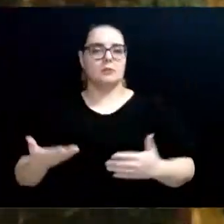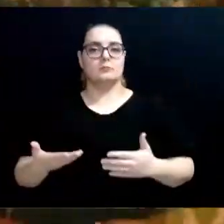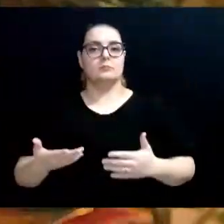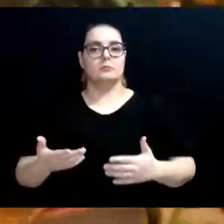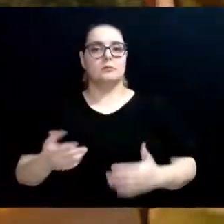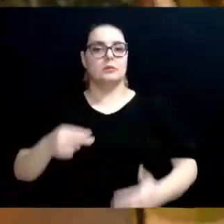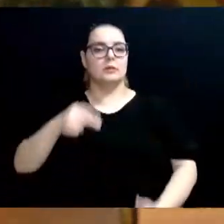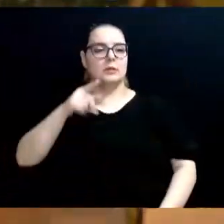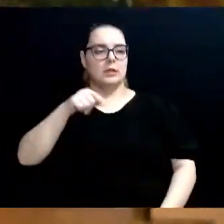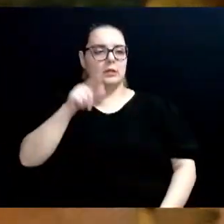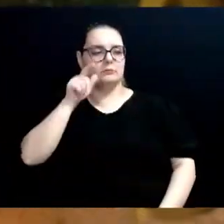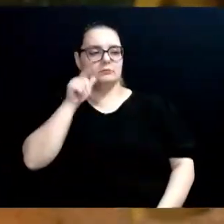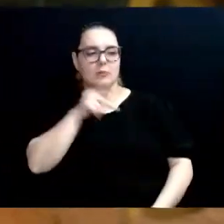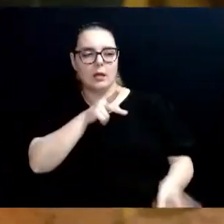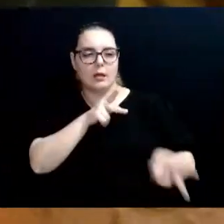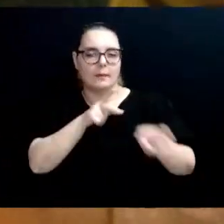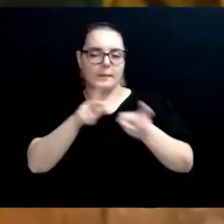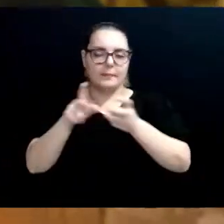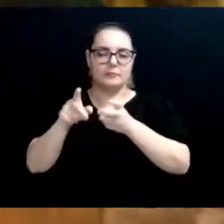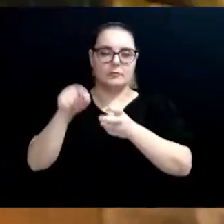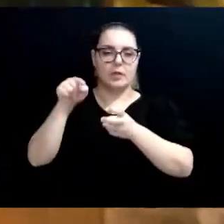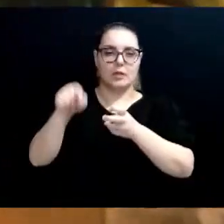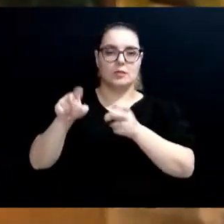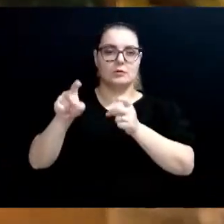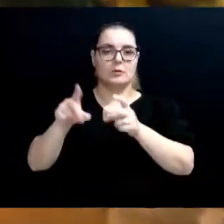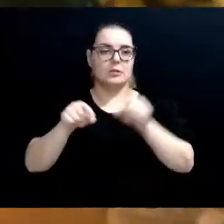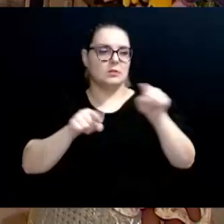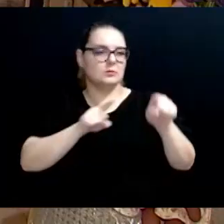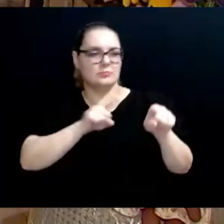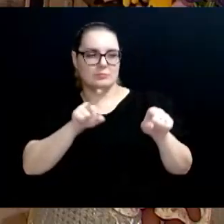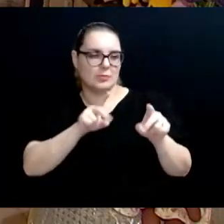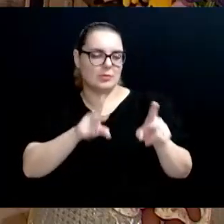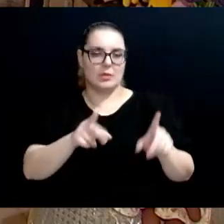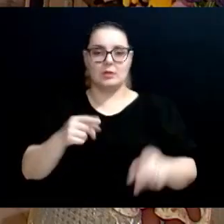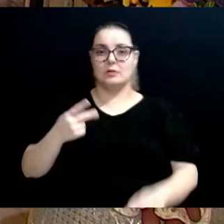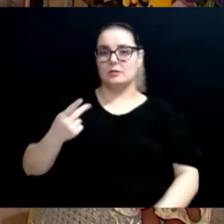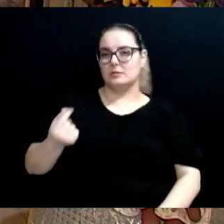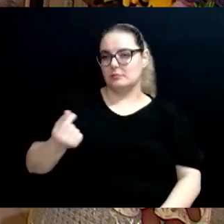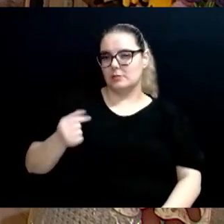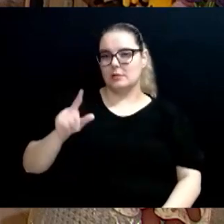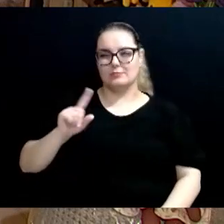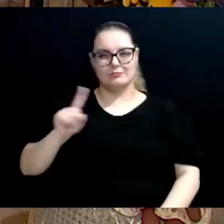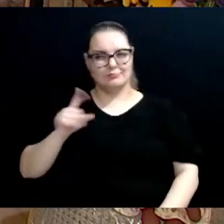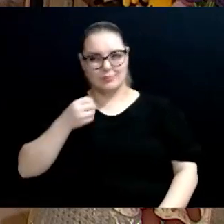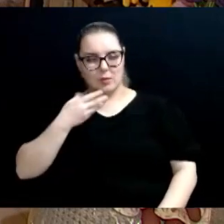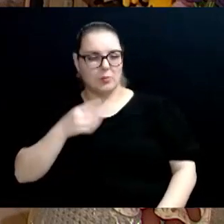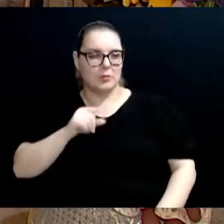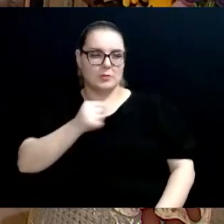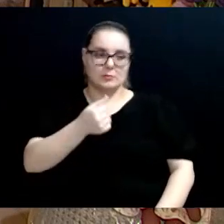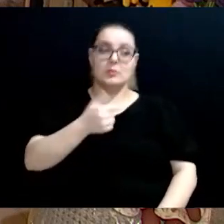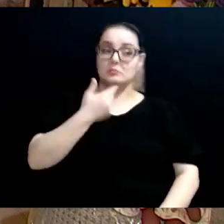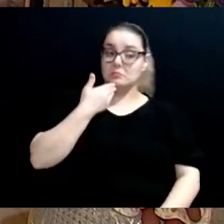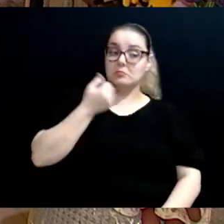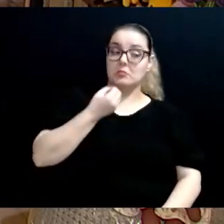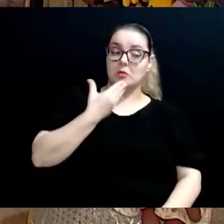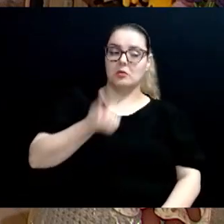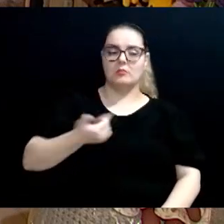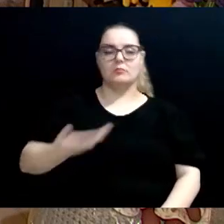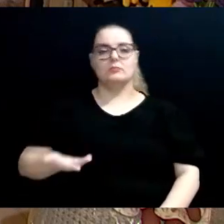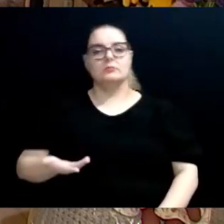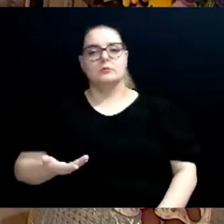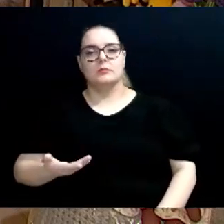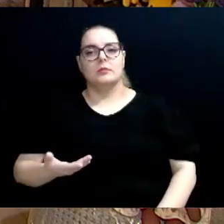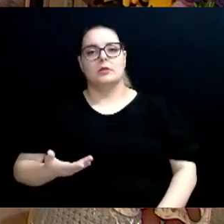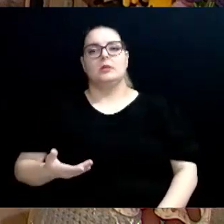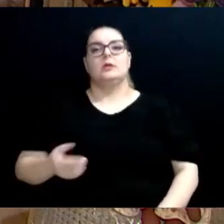de humanas, e ela é nata de olhar as peças e falar, isso vende, isso não vende, esse preço está legal, esse preço não está